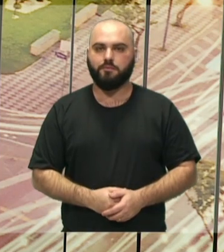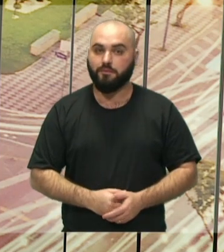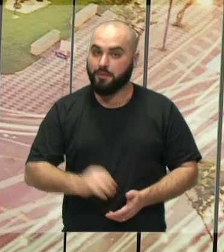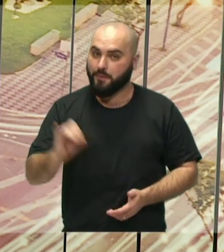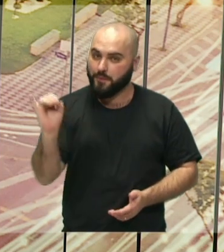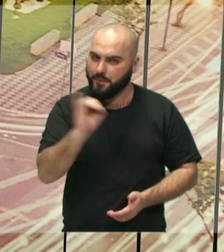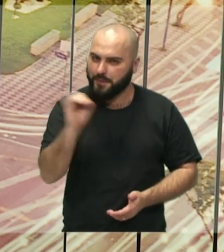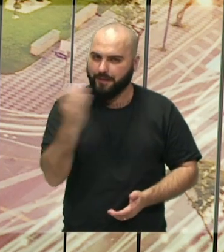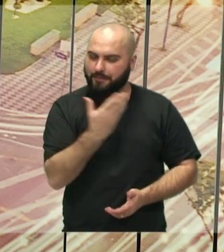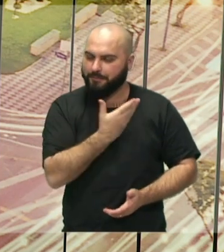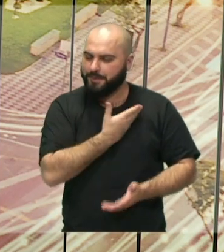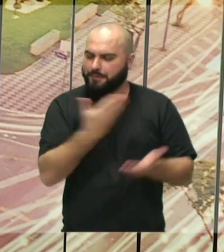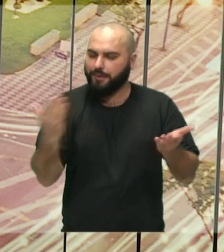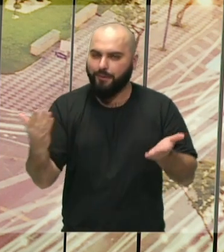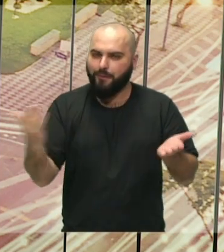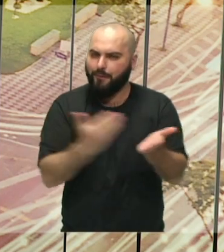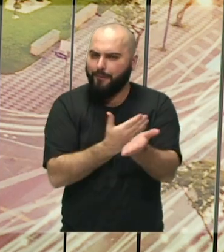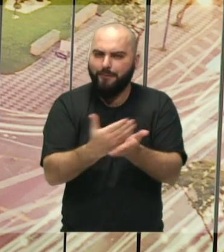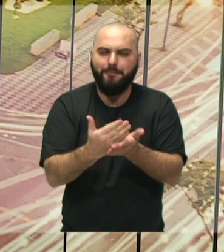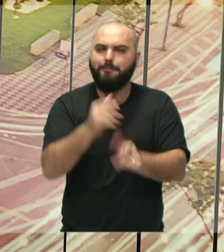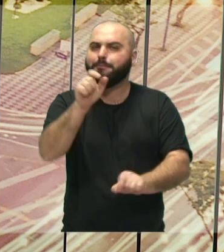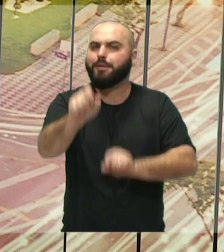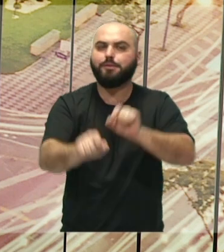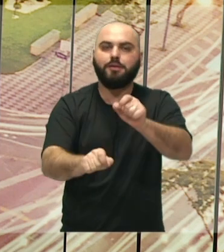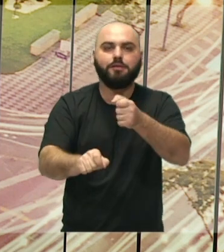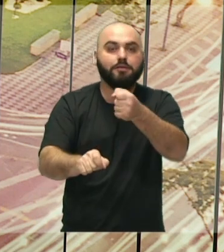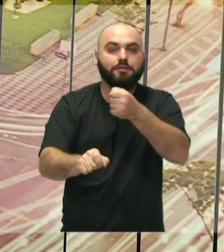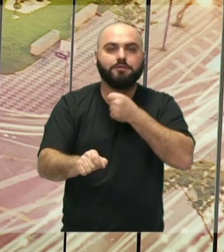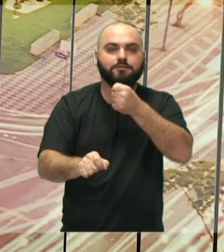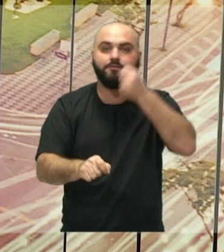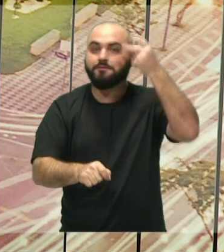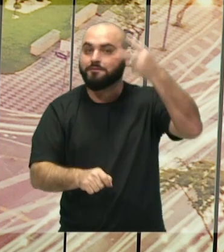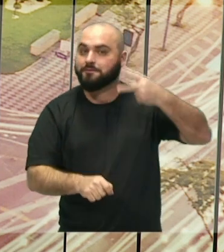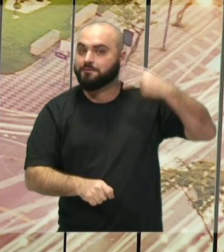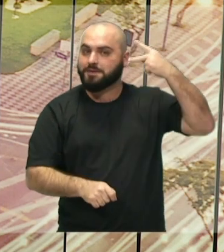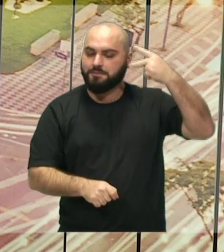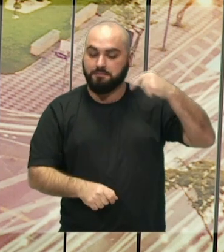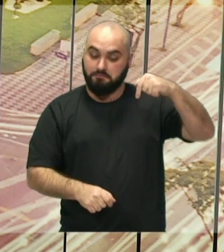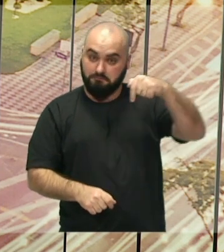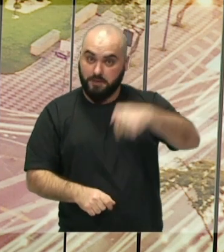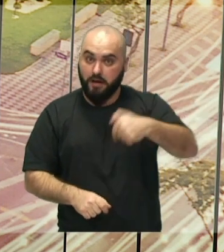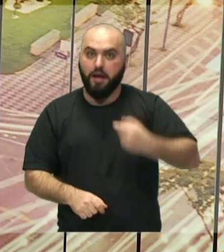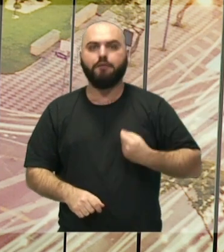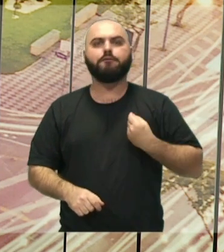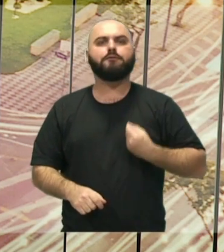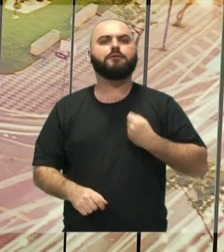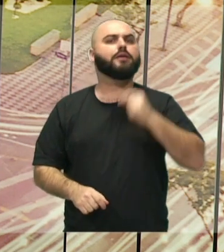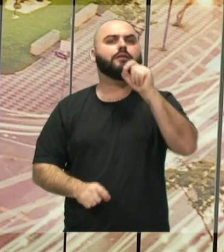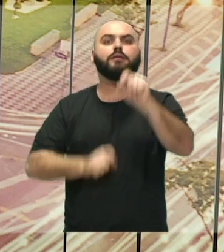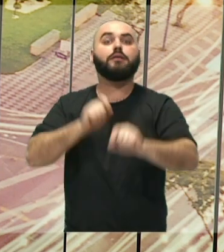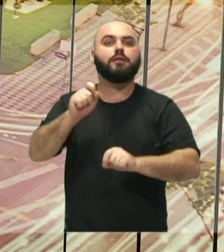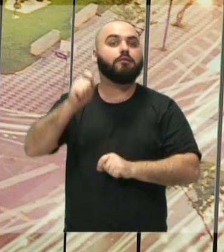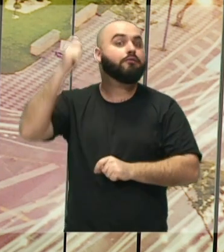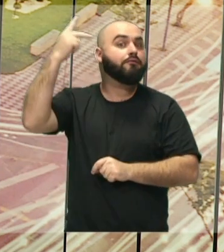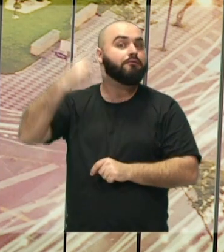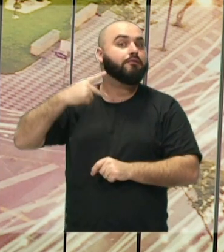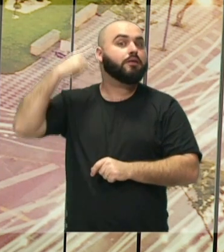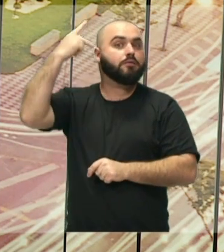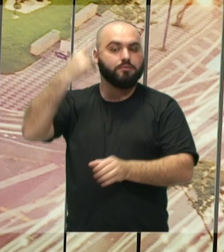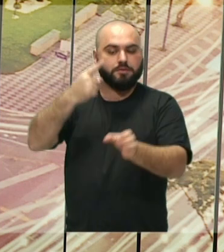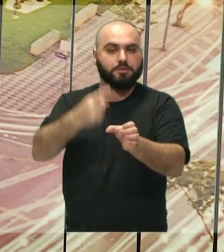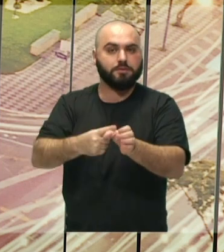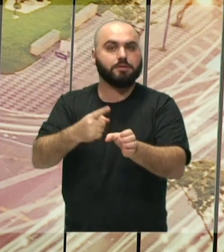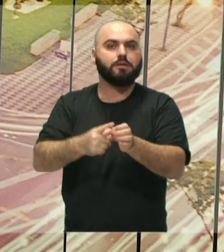Olá, amigos! Começa agora mais um Fala Vereador. Este espaço é destinado aos parlamentares de Itajaí para